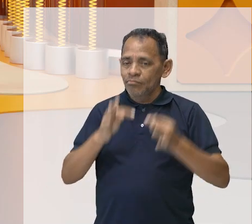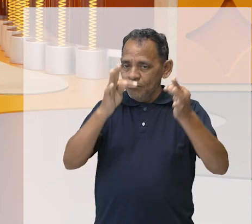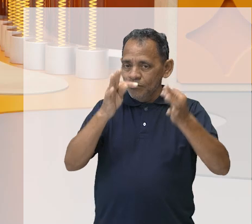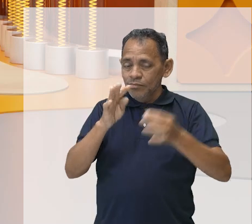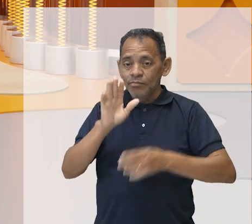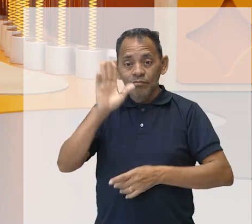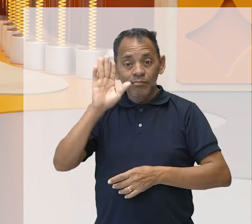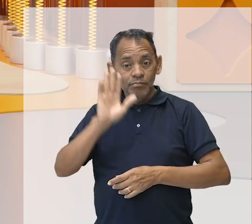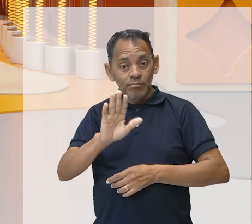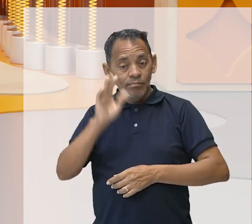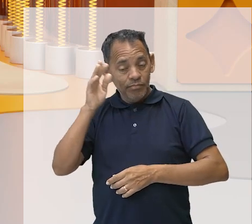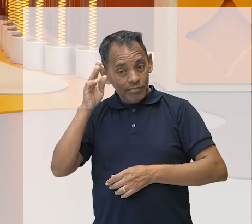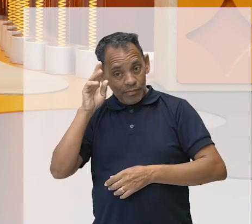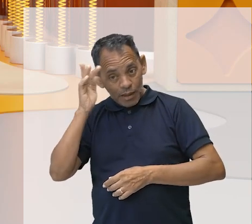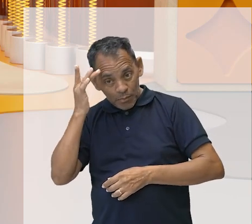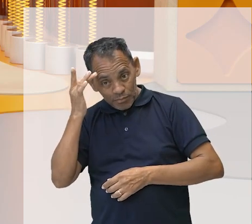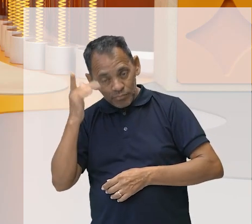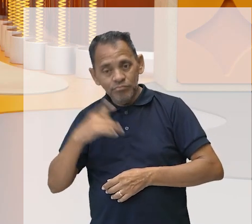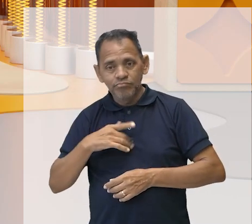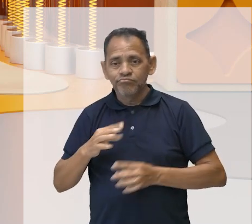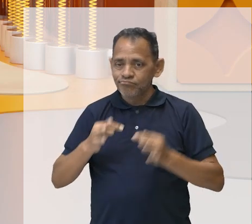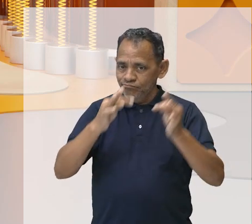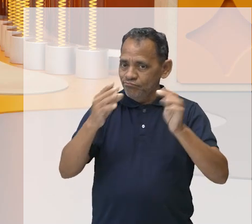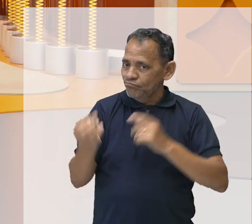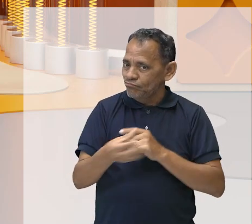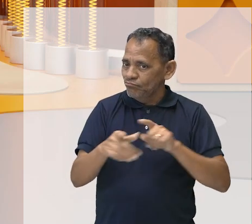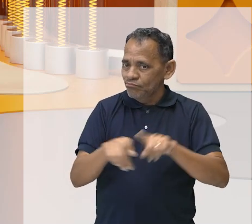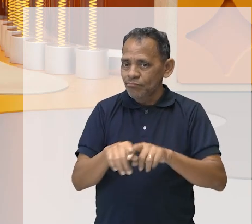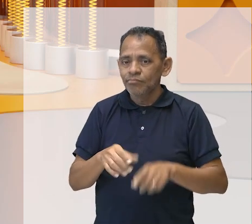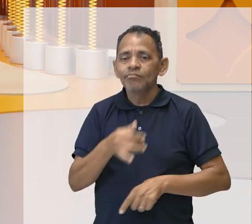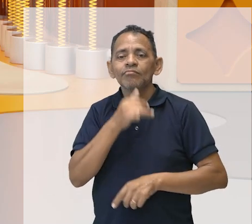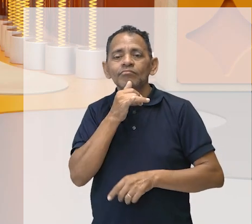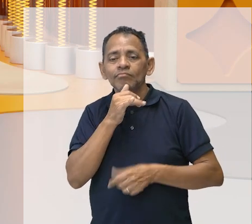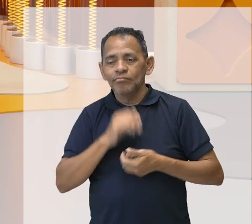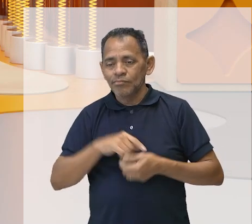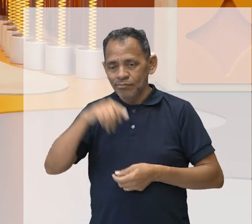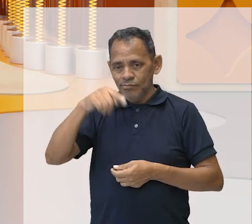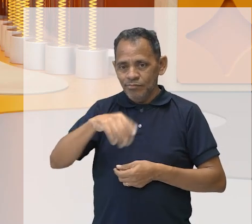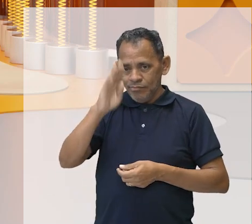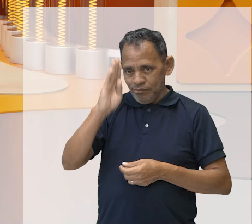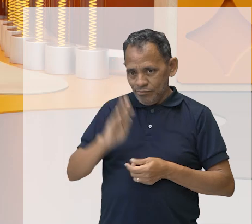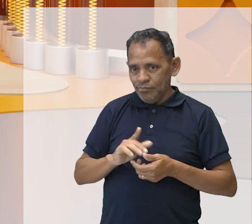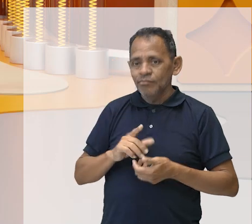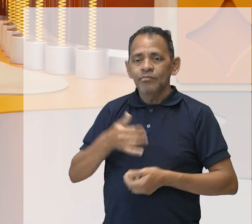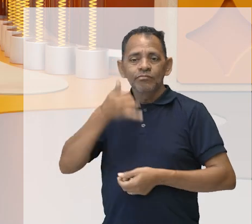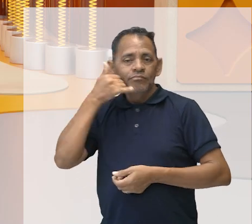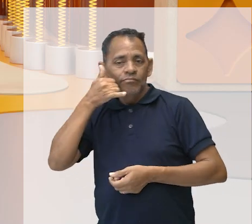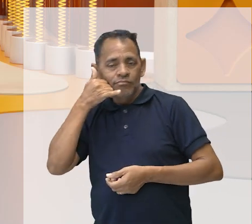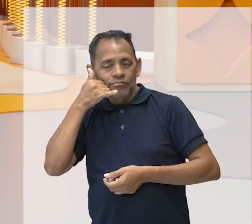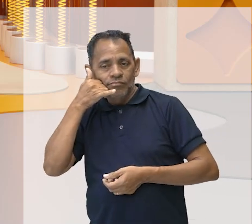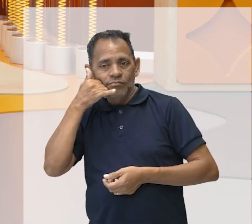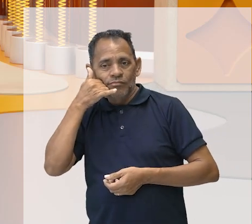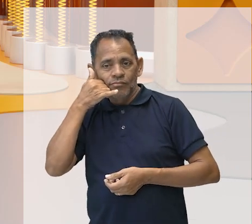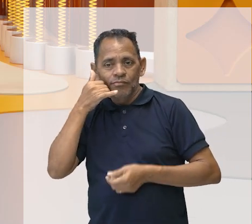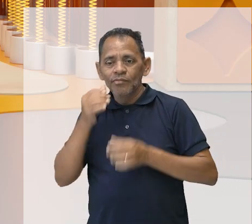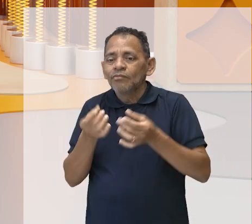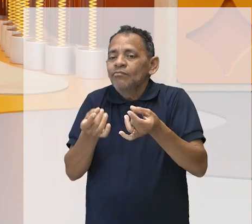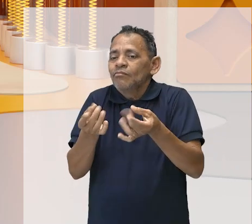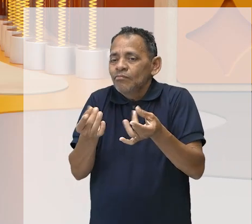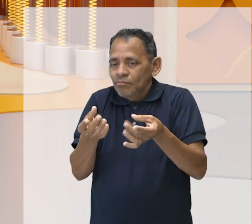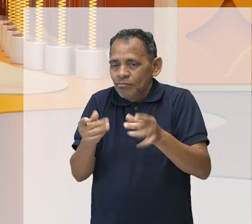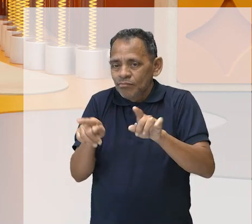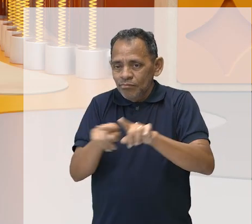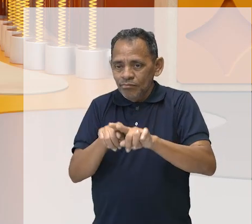tecnologias, tá? Então, o celular lá, por exemplo, aqui, quando a gente vende um celular, lá eles já estão dando o celular